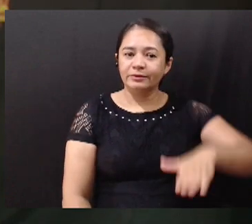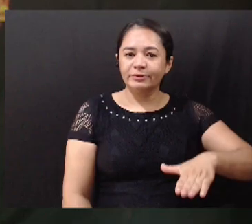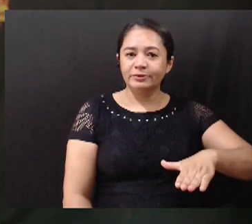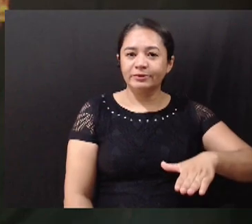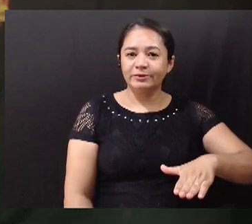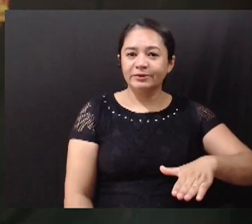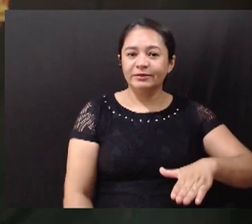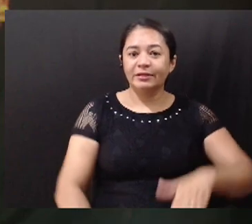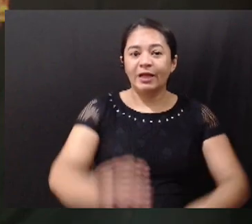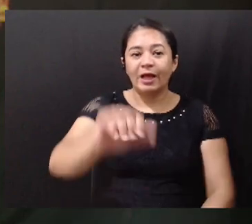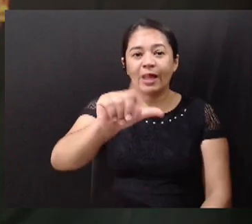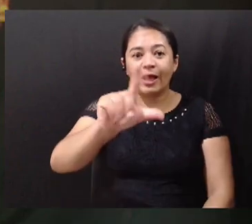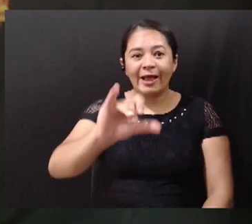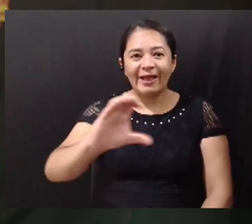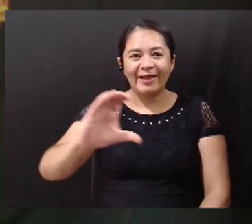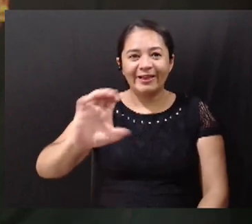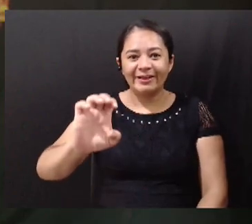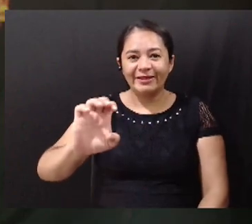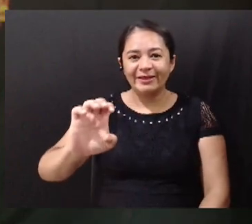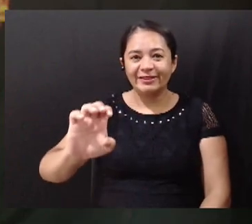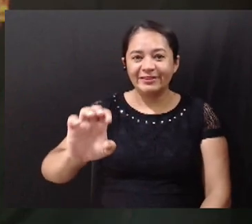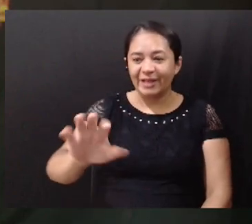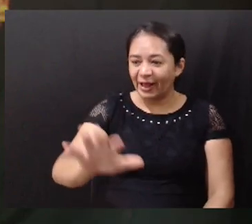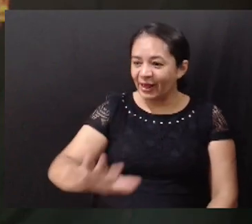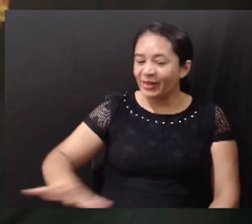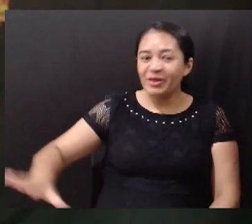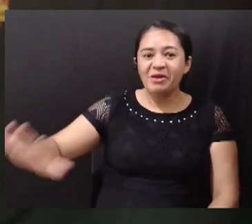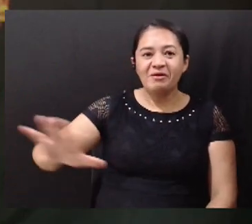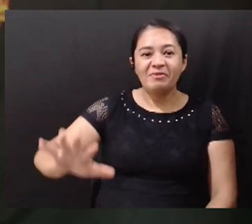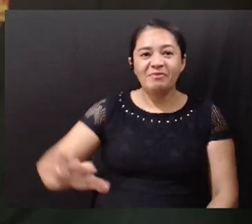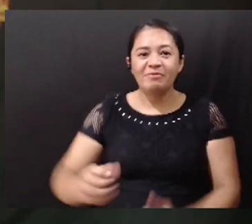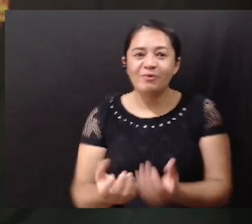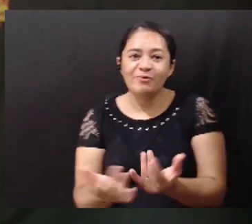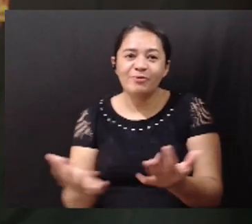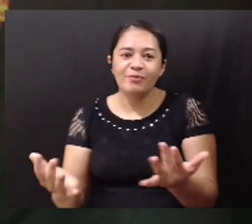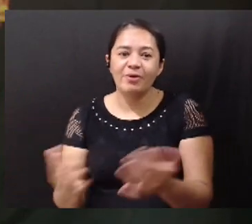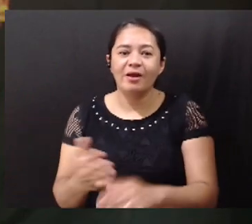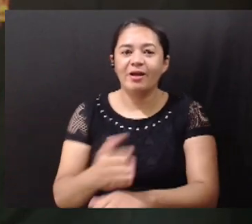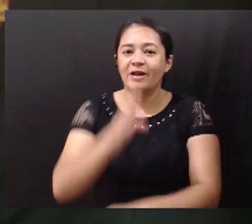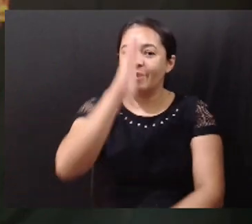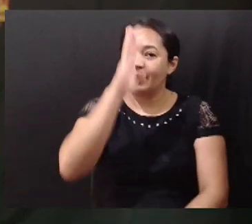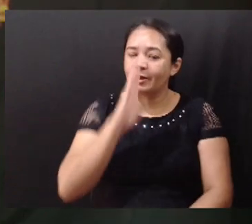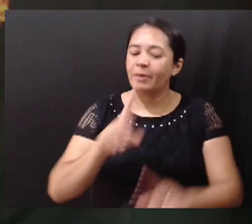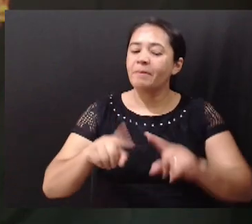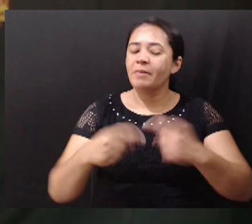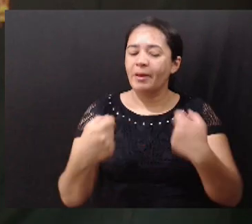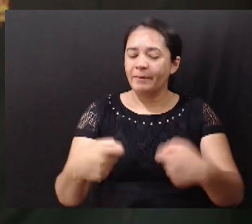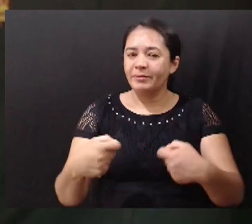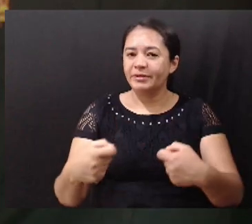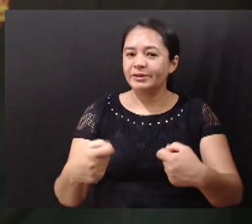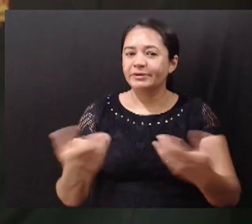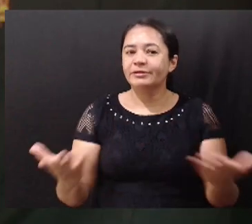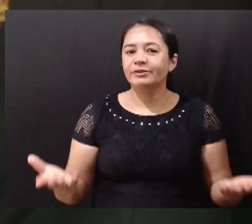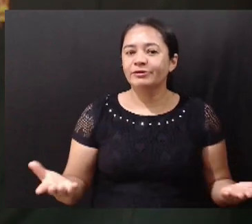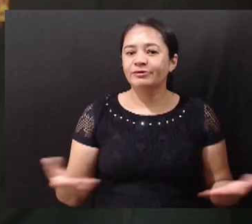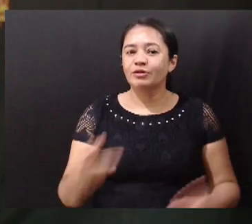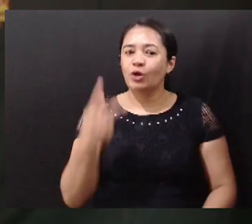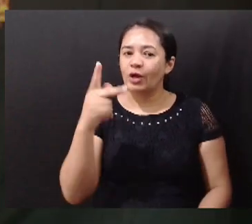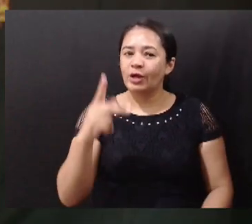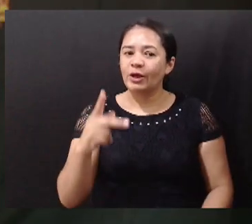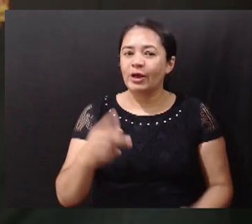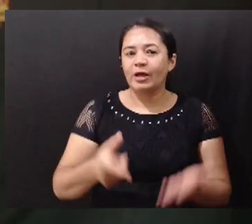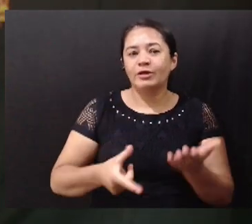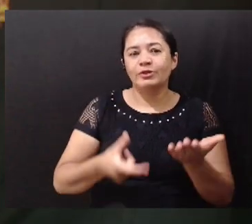Alice no País das Hortaliças, com entrada gratuita, mas você precisa retirar aí o seu ingresso, mesmo com a